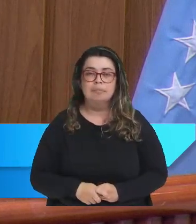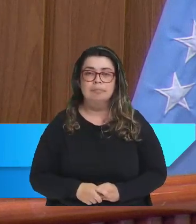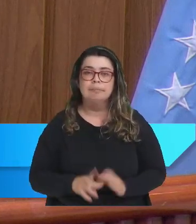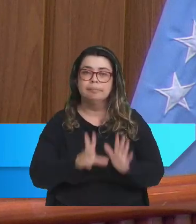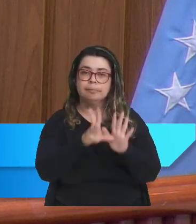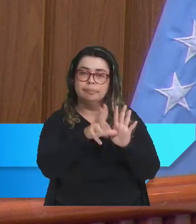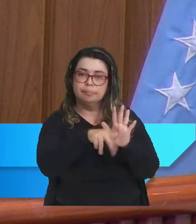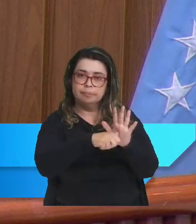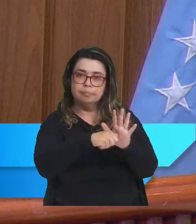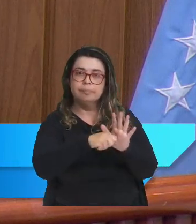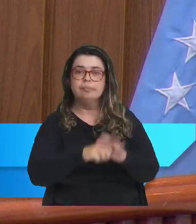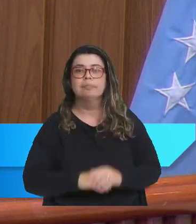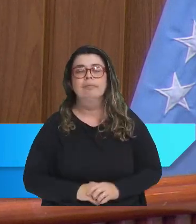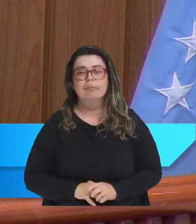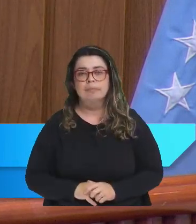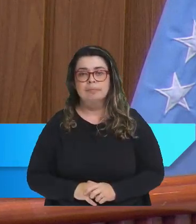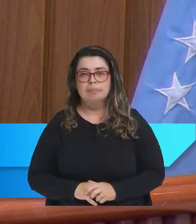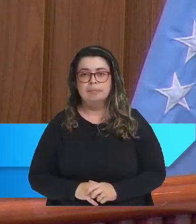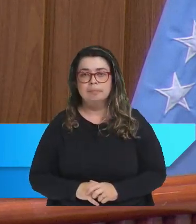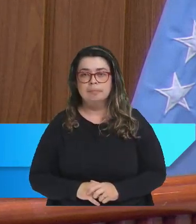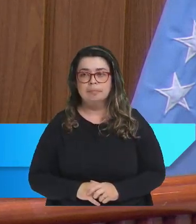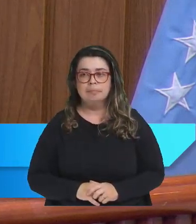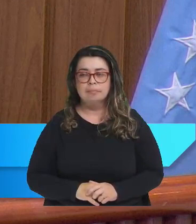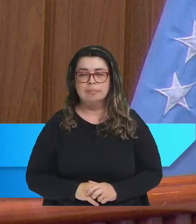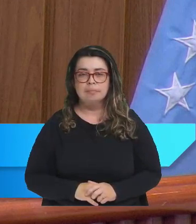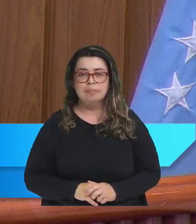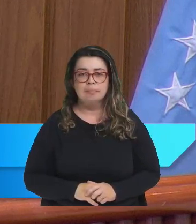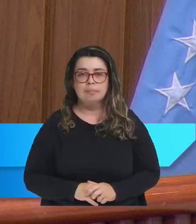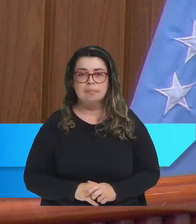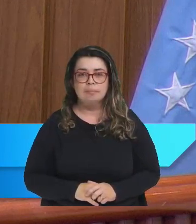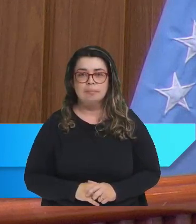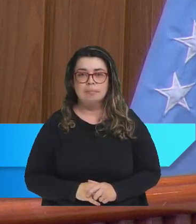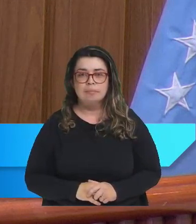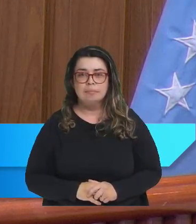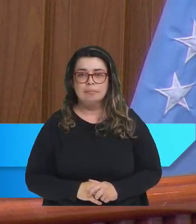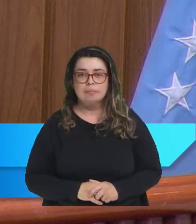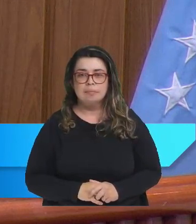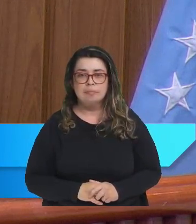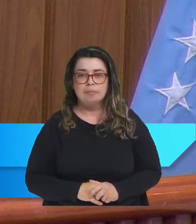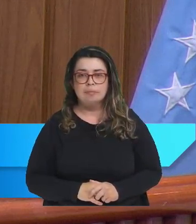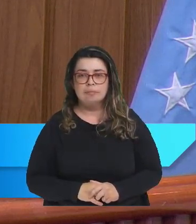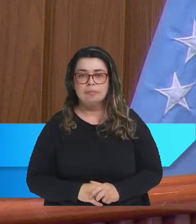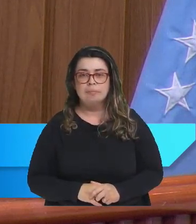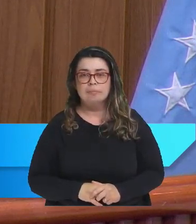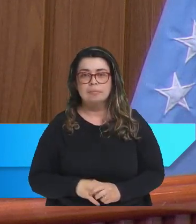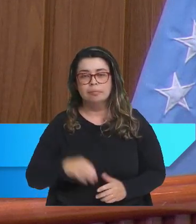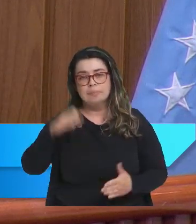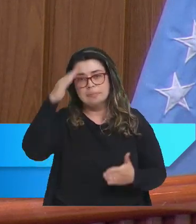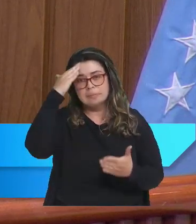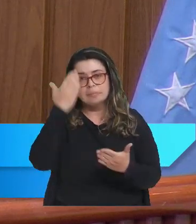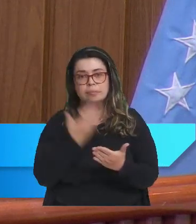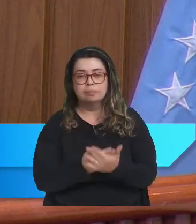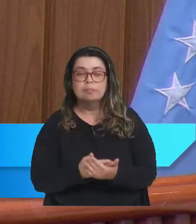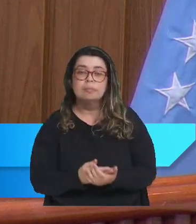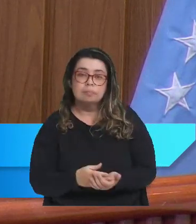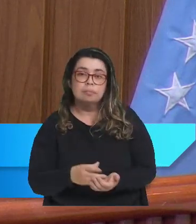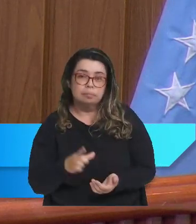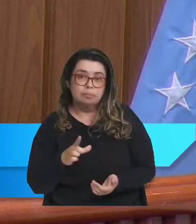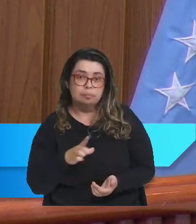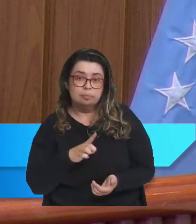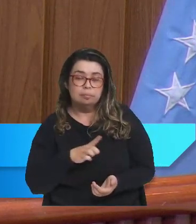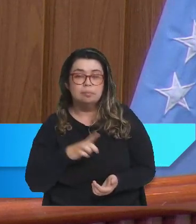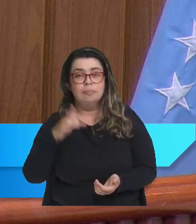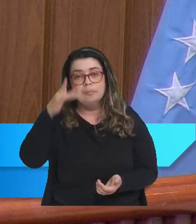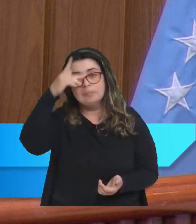entrem e roubam os nossos entes, porque eu acredito que aqui todo mundo tem um ente nesse